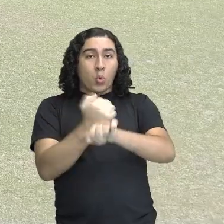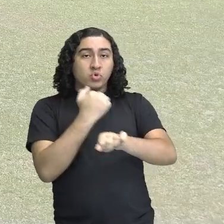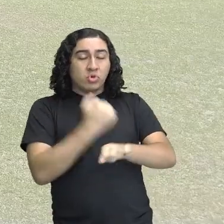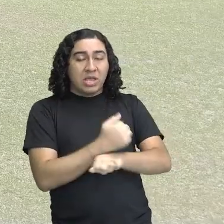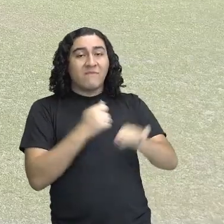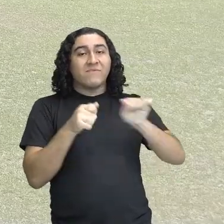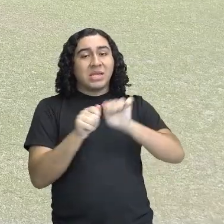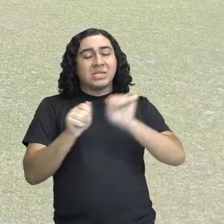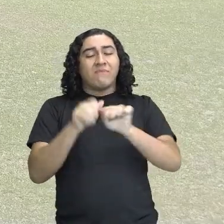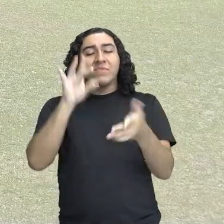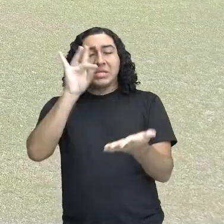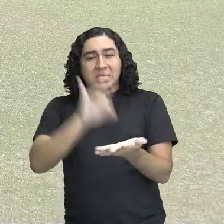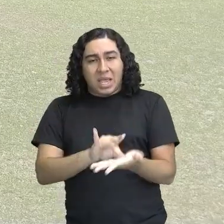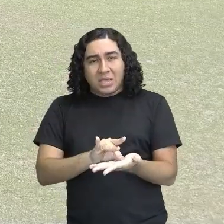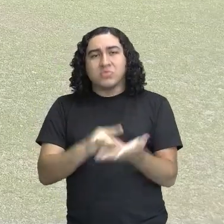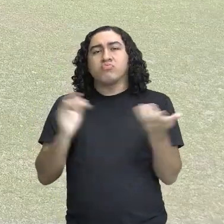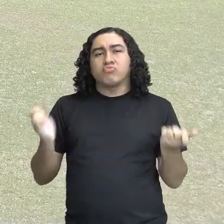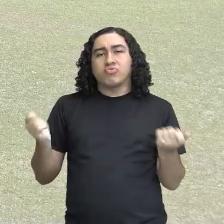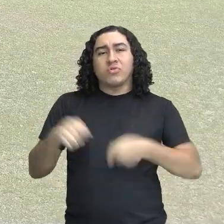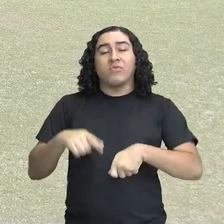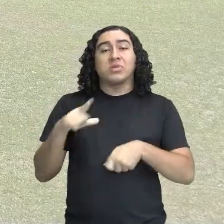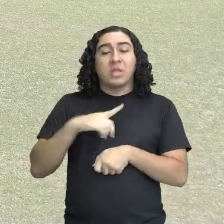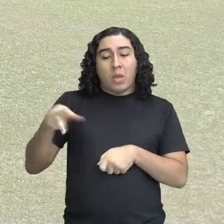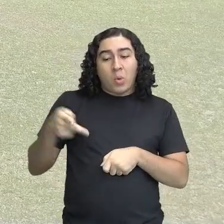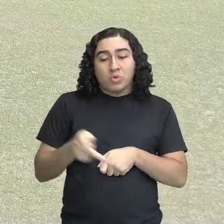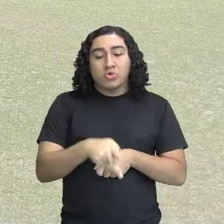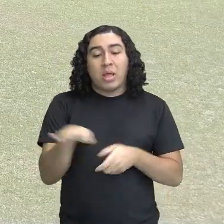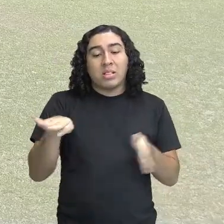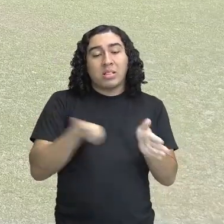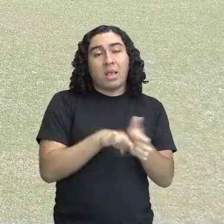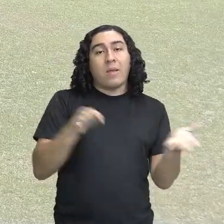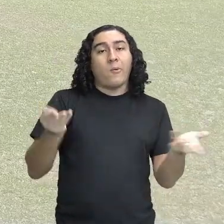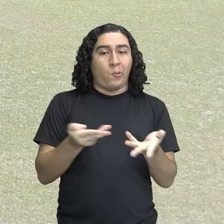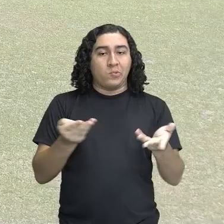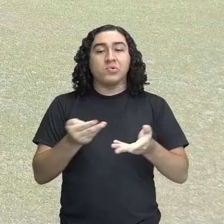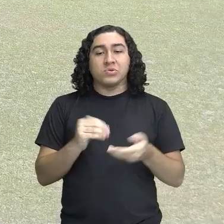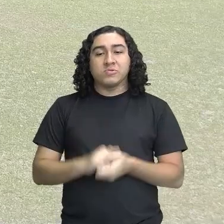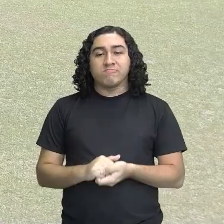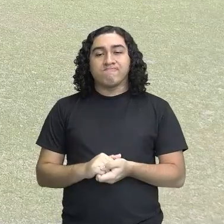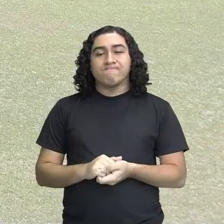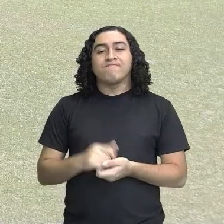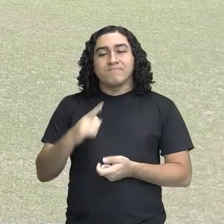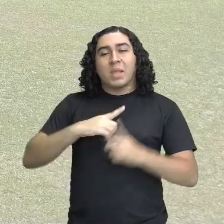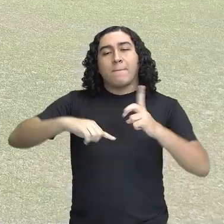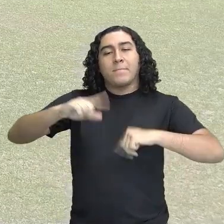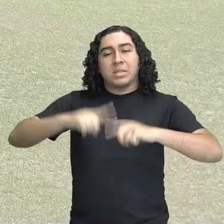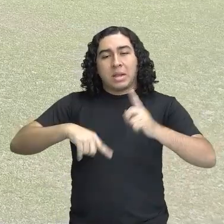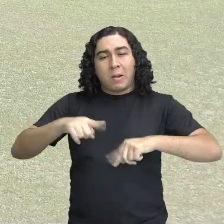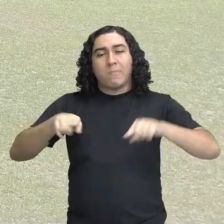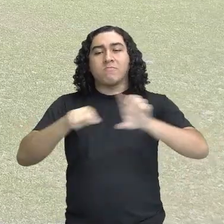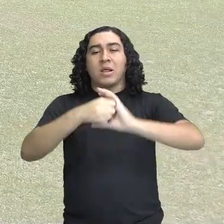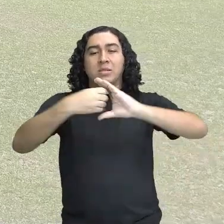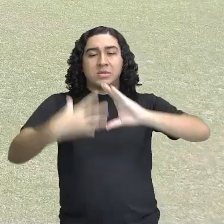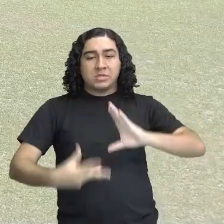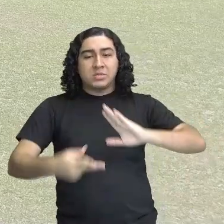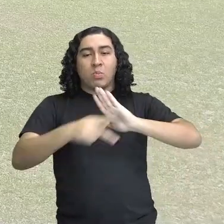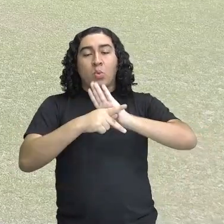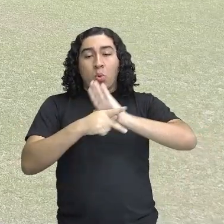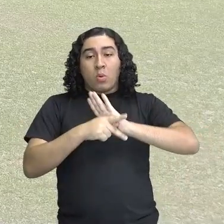fazer verdadeiras construções que duram até os dias de hoje com materiais, com elementos que